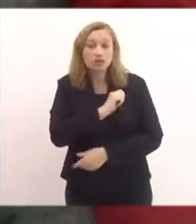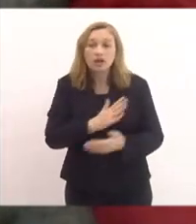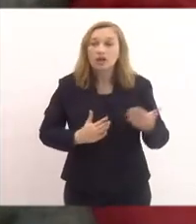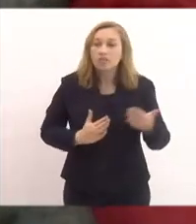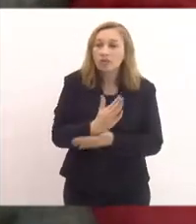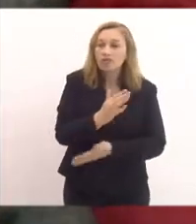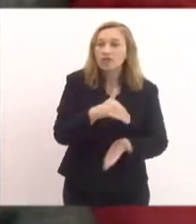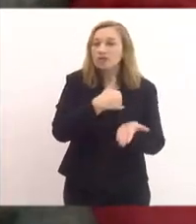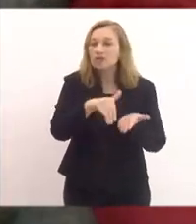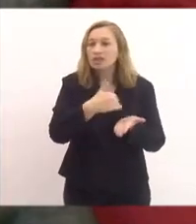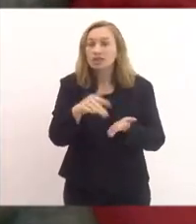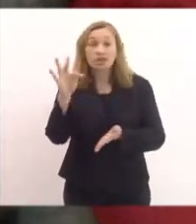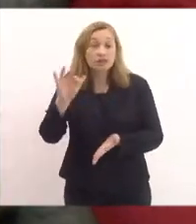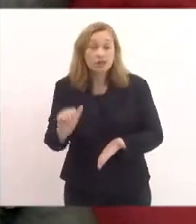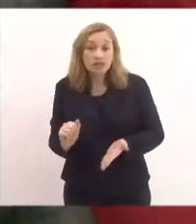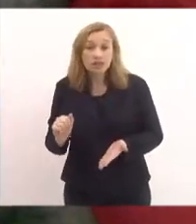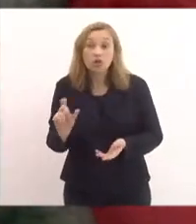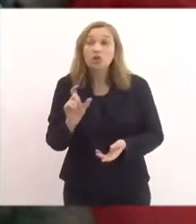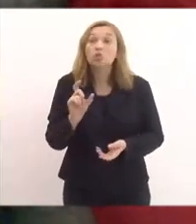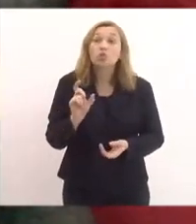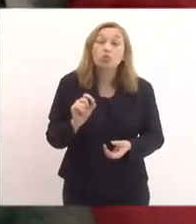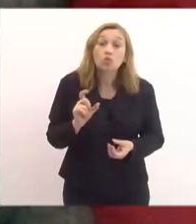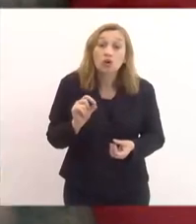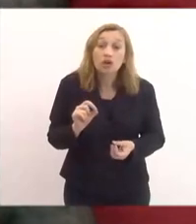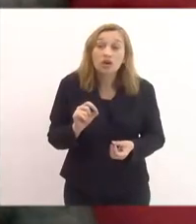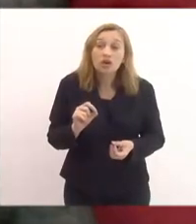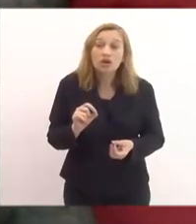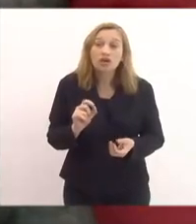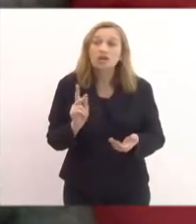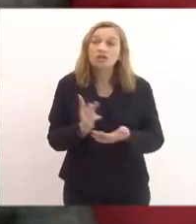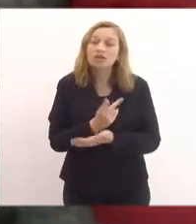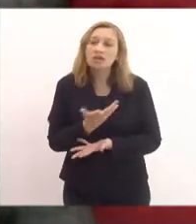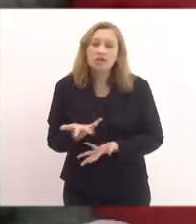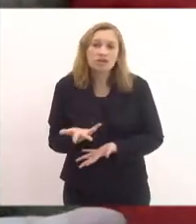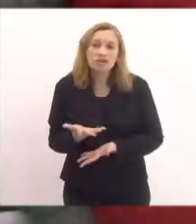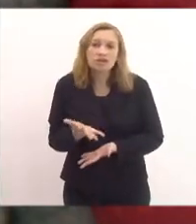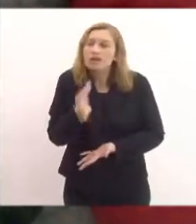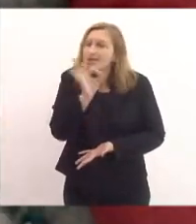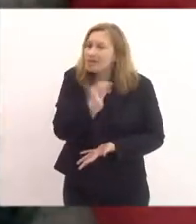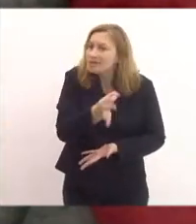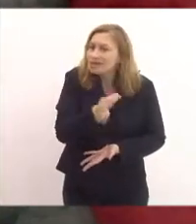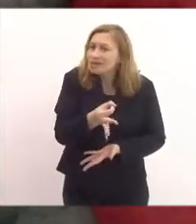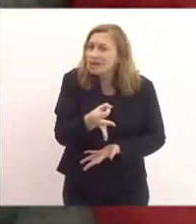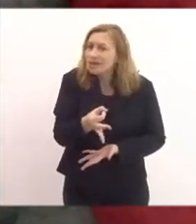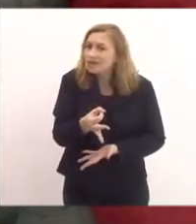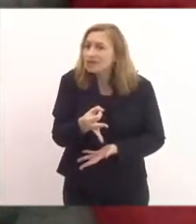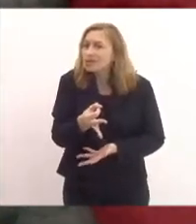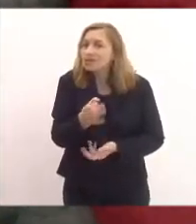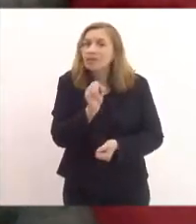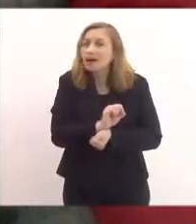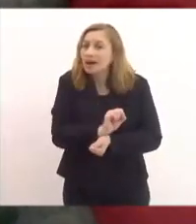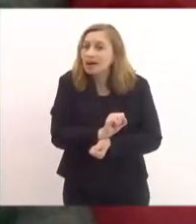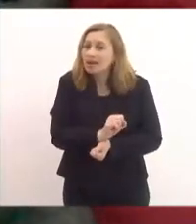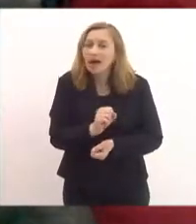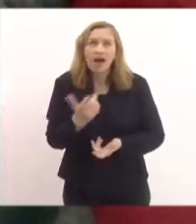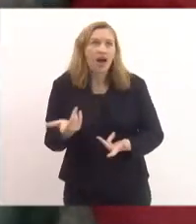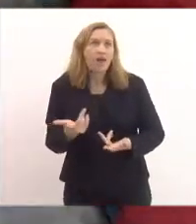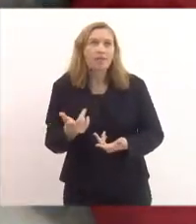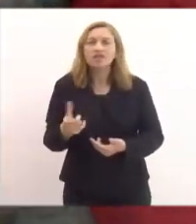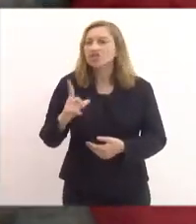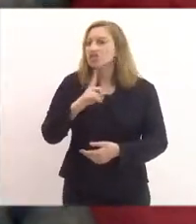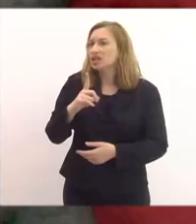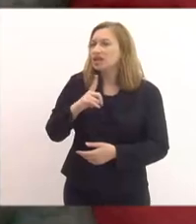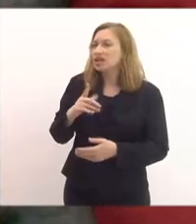pela Secretaria de Fazenda. O que isso ainda esbarra? Estão abertas até hoje. Exato. E o que isso ainda esbarra? Ah, mas a gente tem